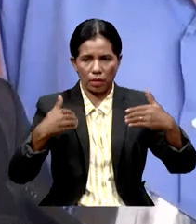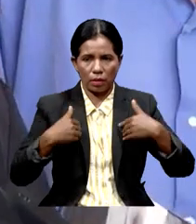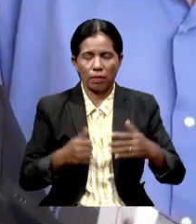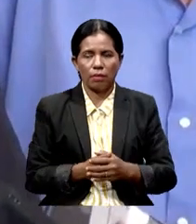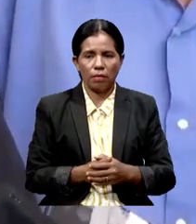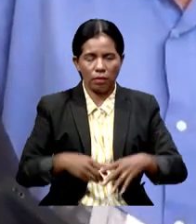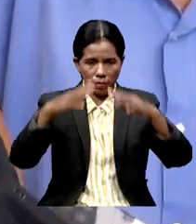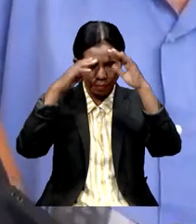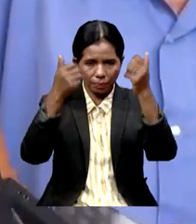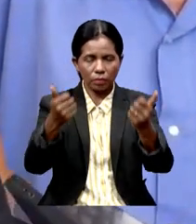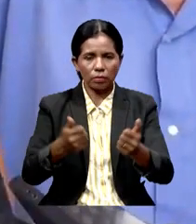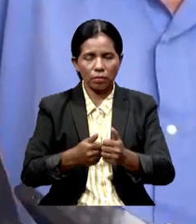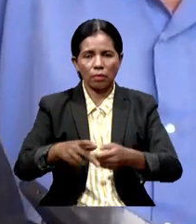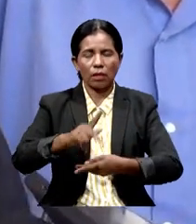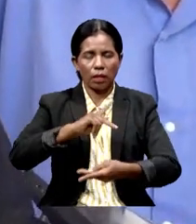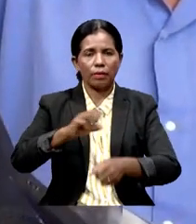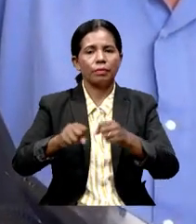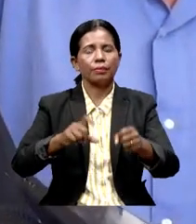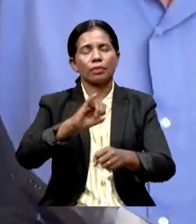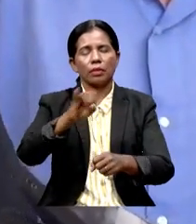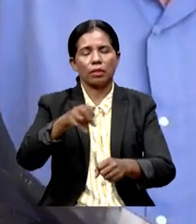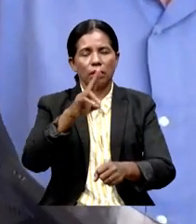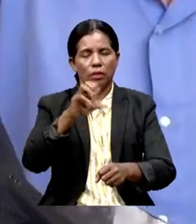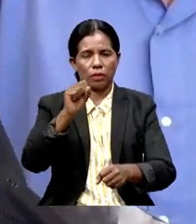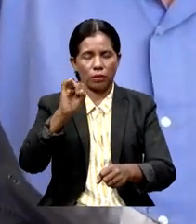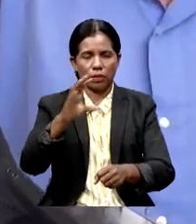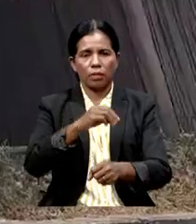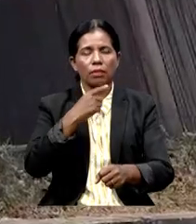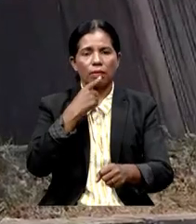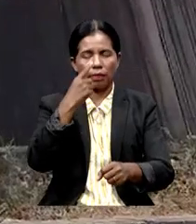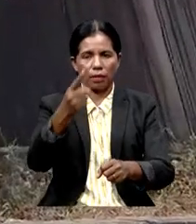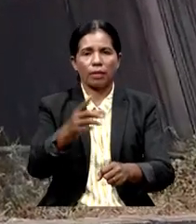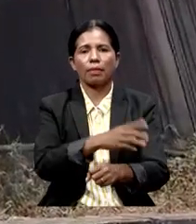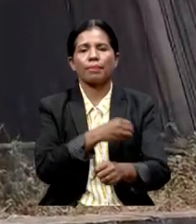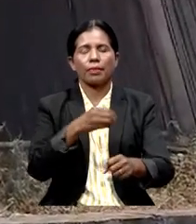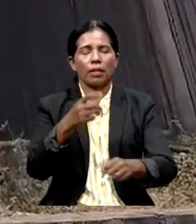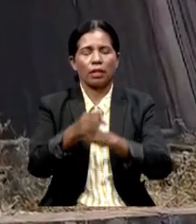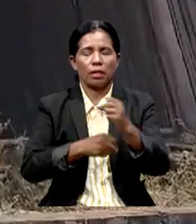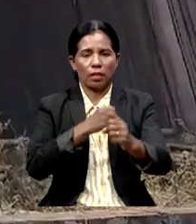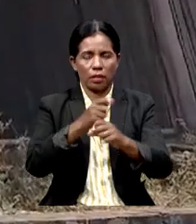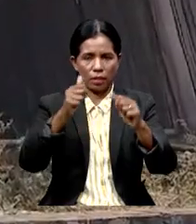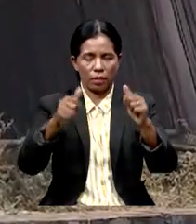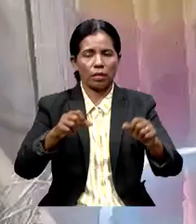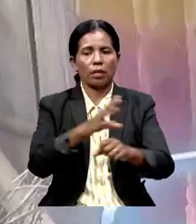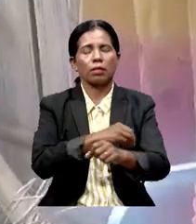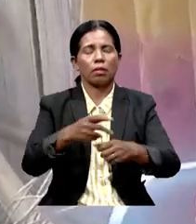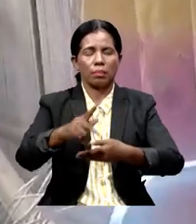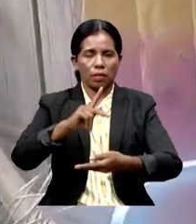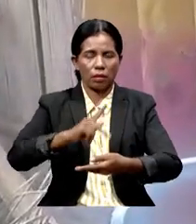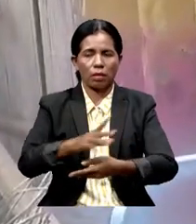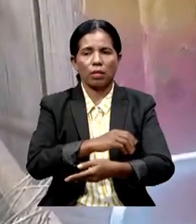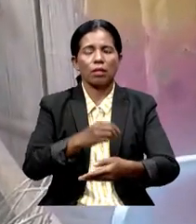Entretanto, o presidente da Autoridade de Proteção Civil, Zé Júnior Matos dos Reis Carvalho, relata e retina ne parte da Autoridade de Proteção